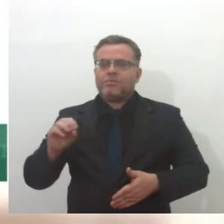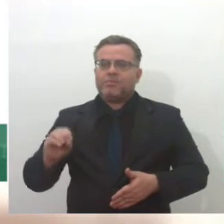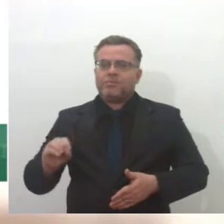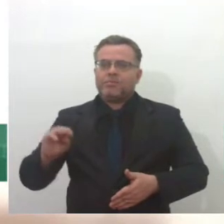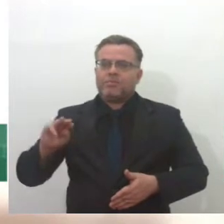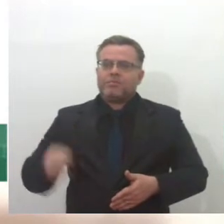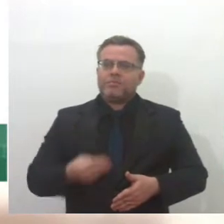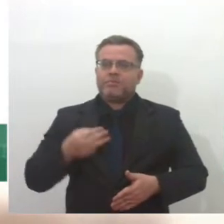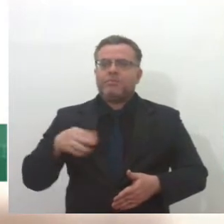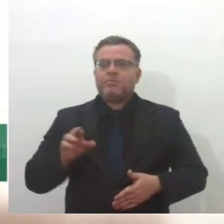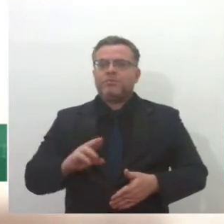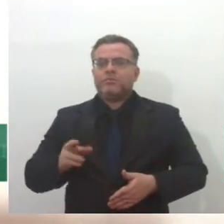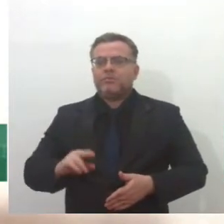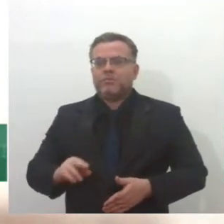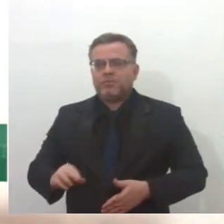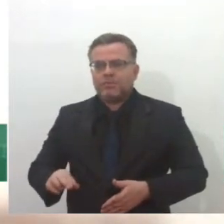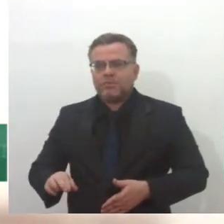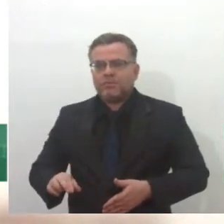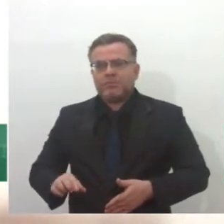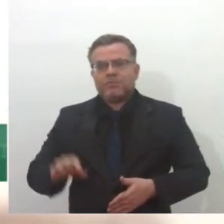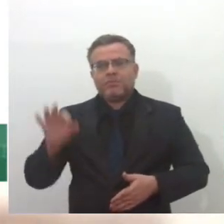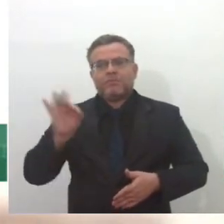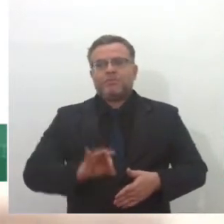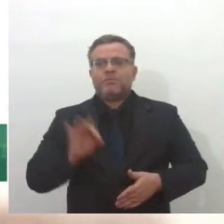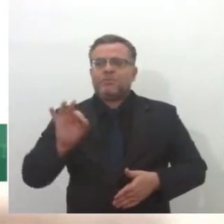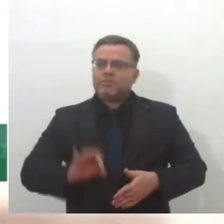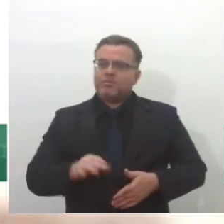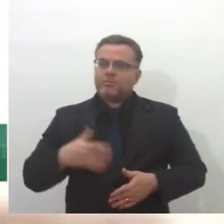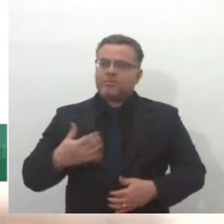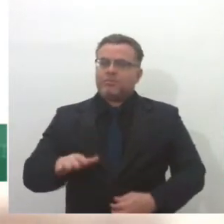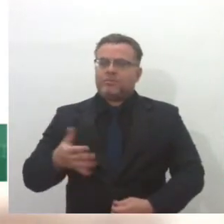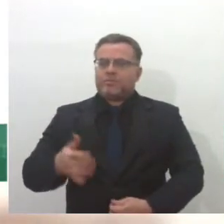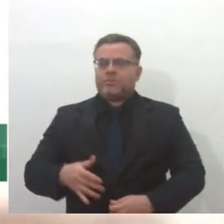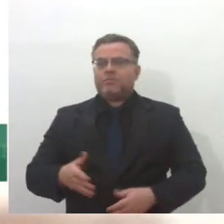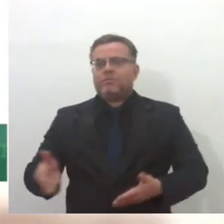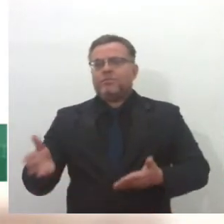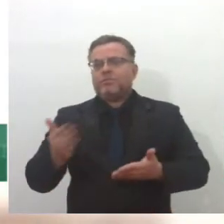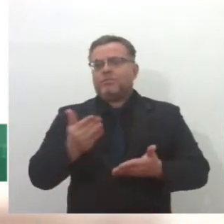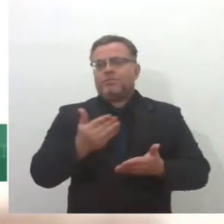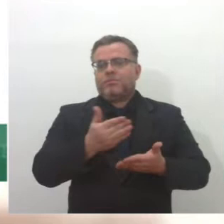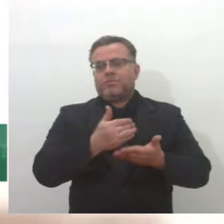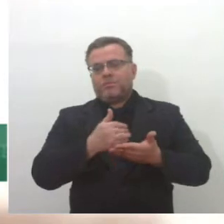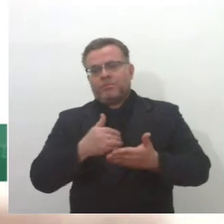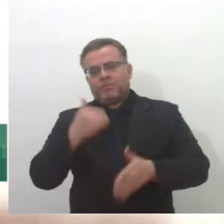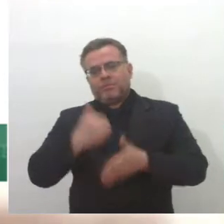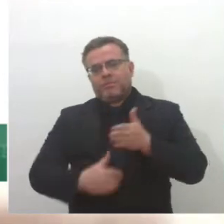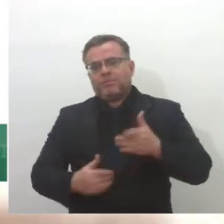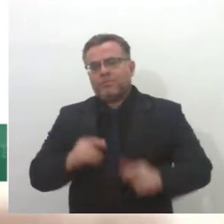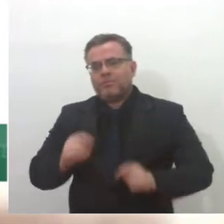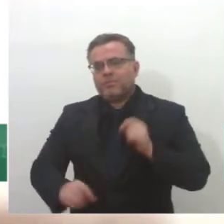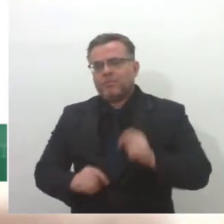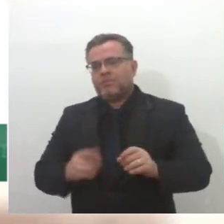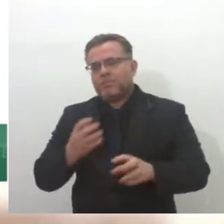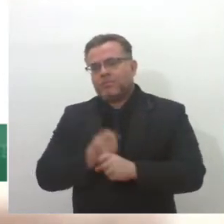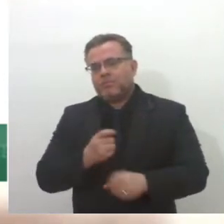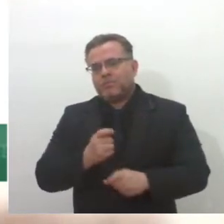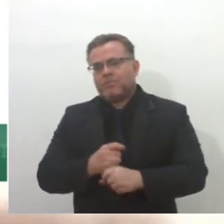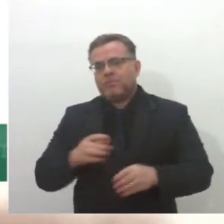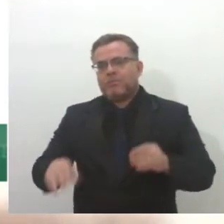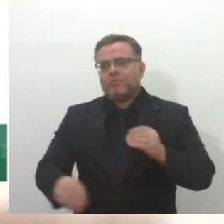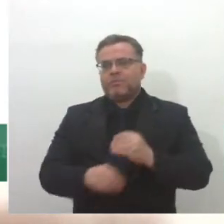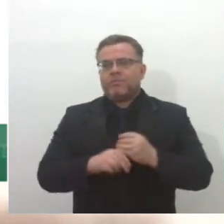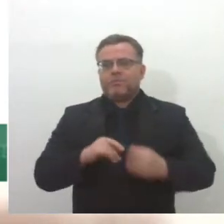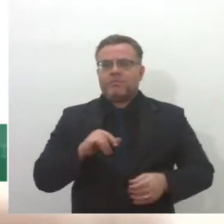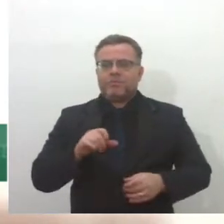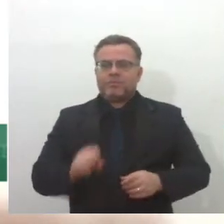alíquota do PIS e da COFINS, ela era incidida sobre R$1 milhão, contando com o PIS, com o ICMS,